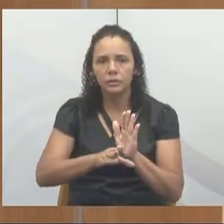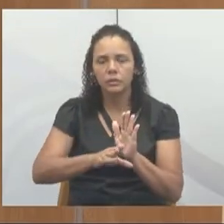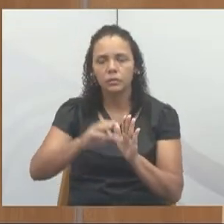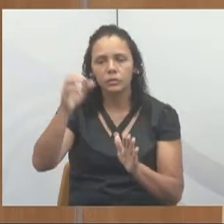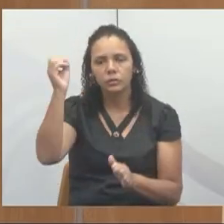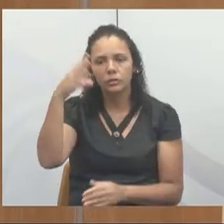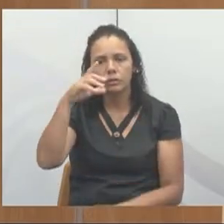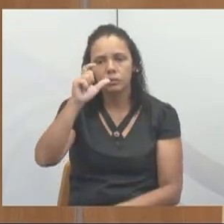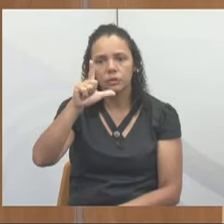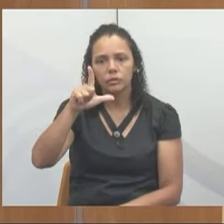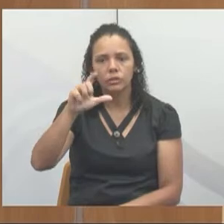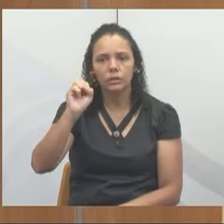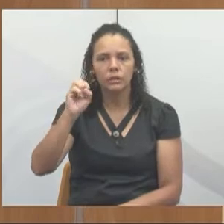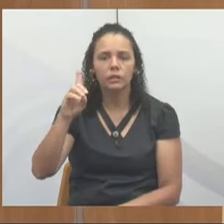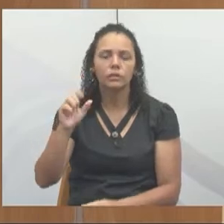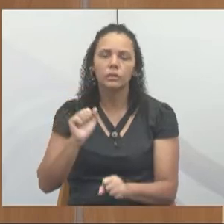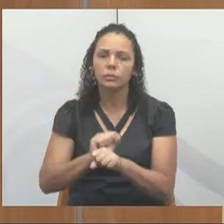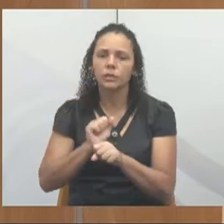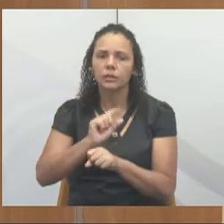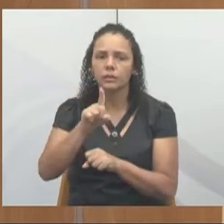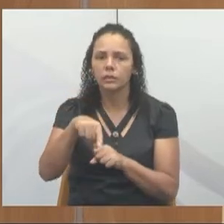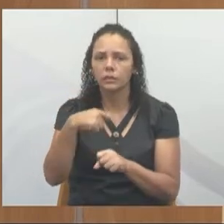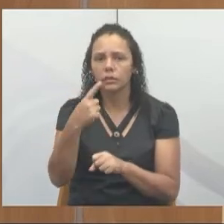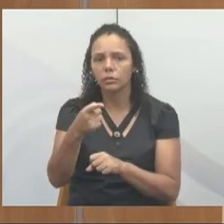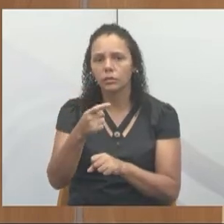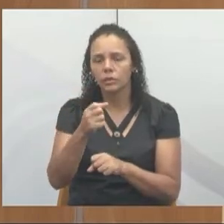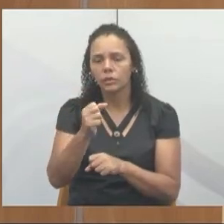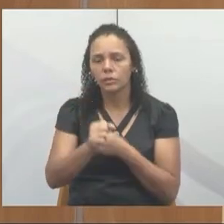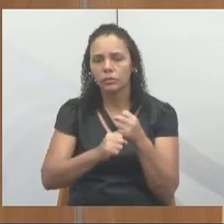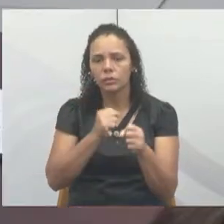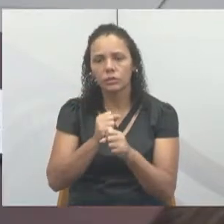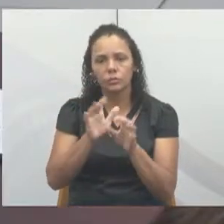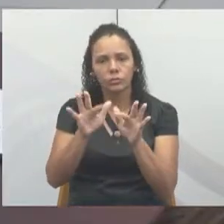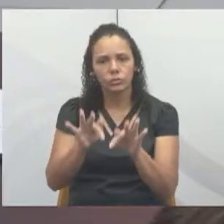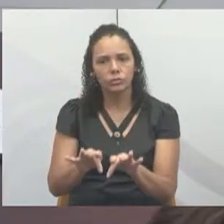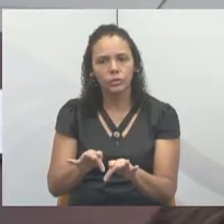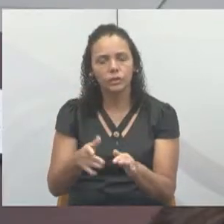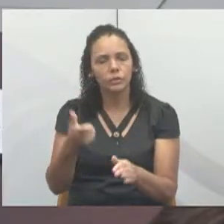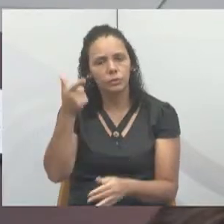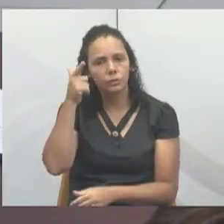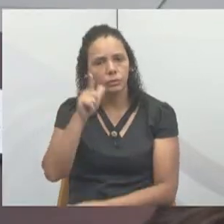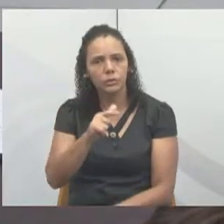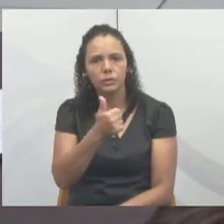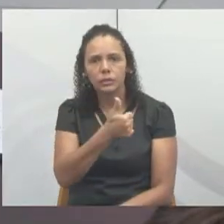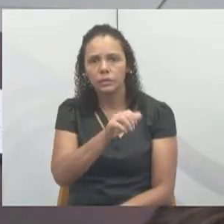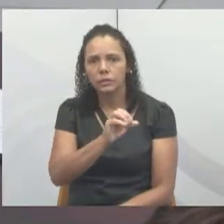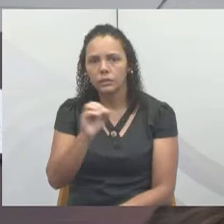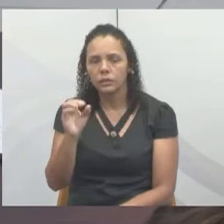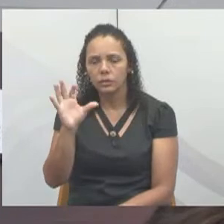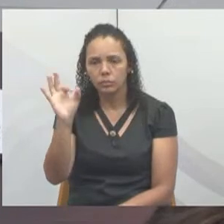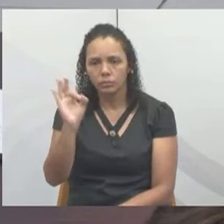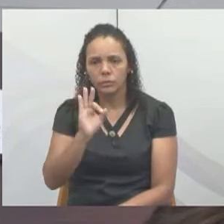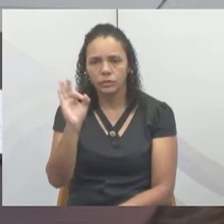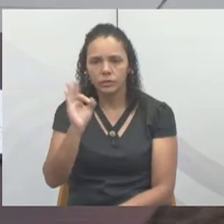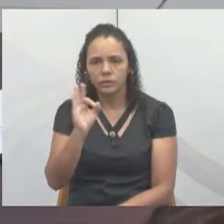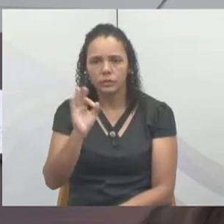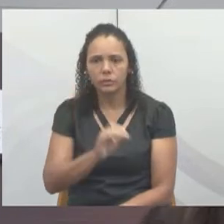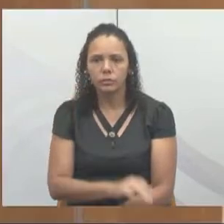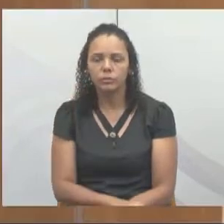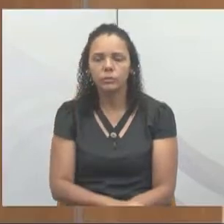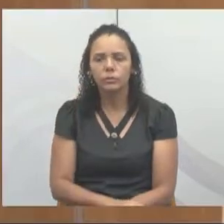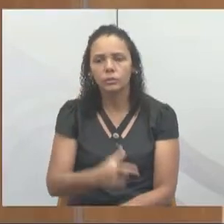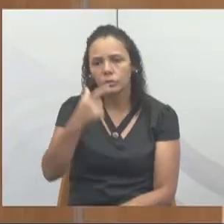à espera até o final do ano que vem a gente já chegar em 100%. Tá. Agora, para deixar registrado... Também, Edgar, você mandou os 300